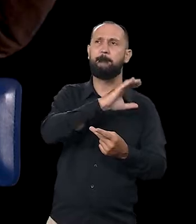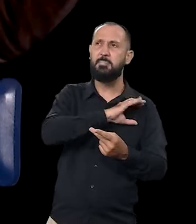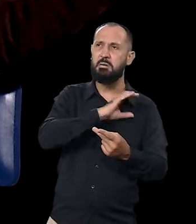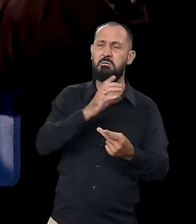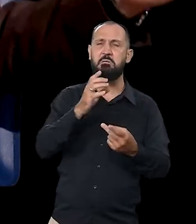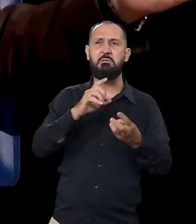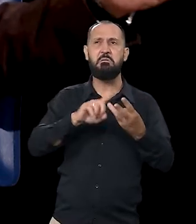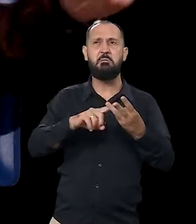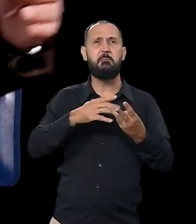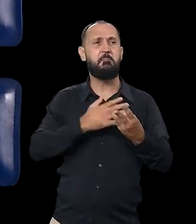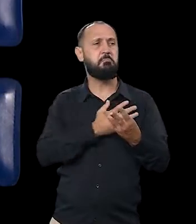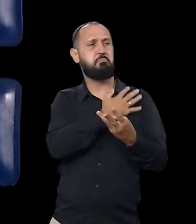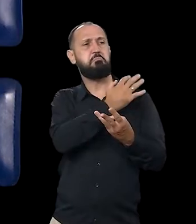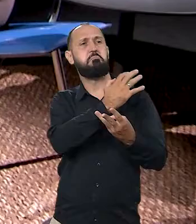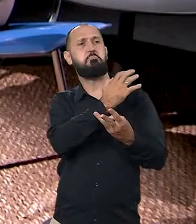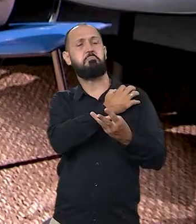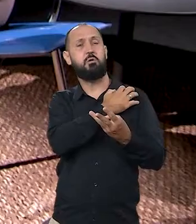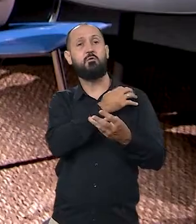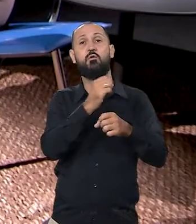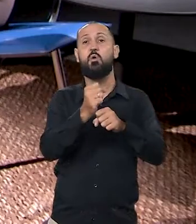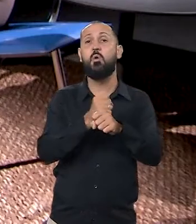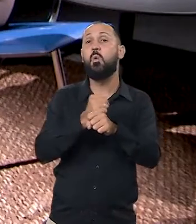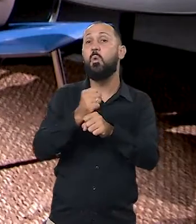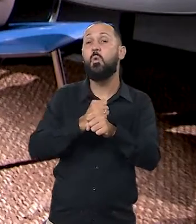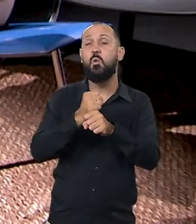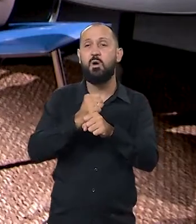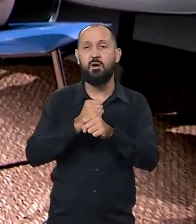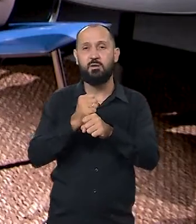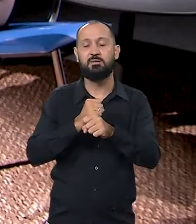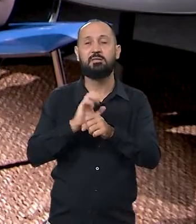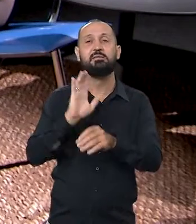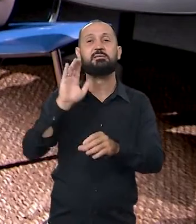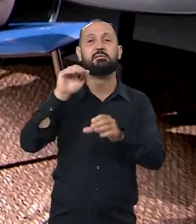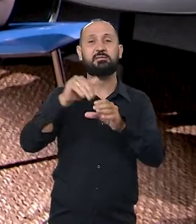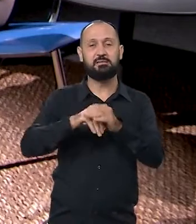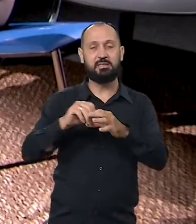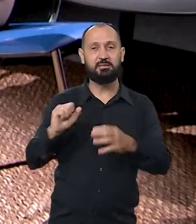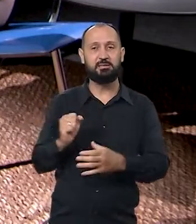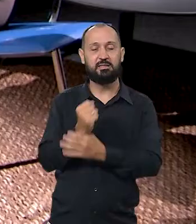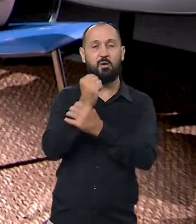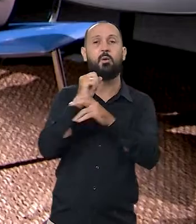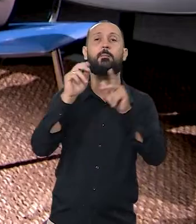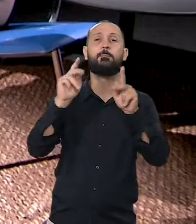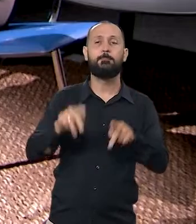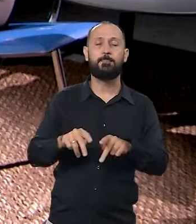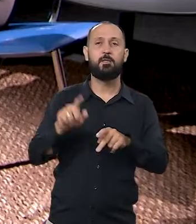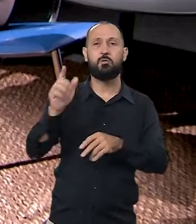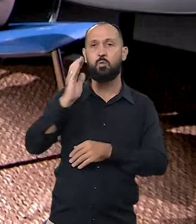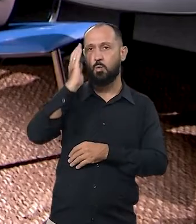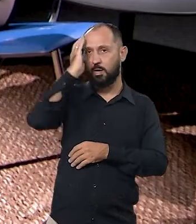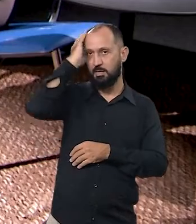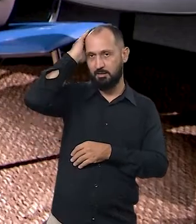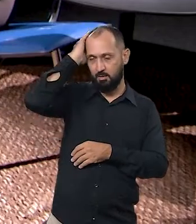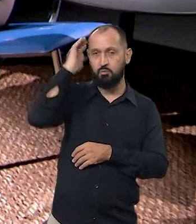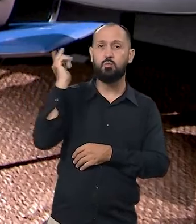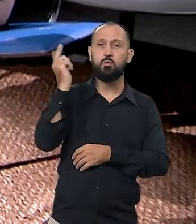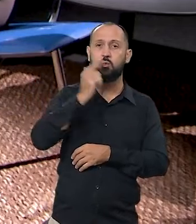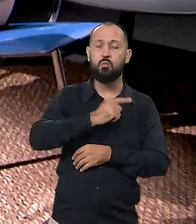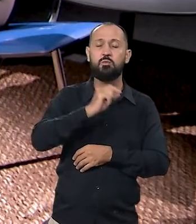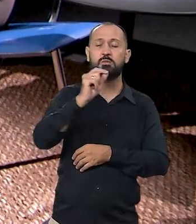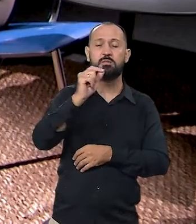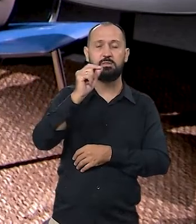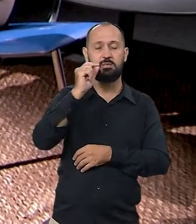capitão, sargento, major, né, foi o ano da eleição da segurança pública e o Reinaldo